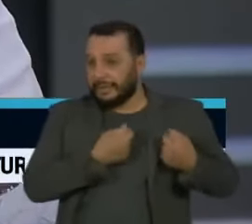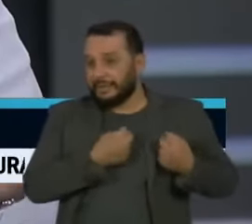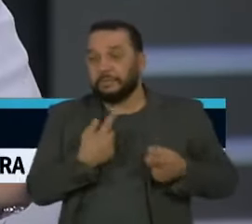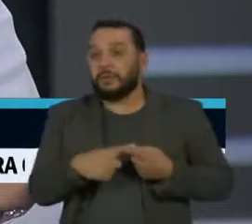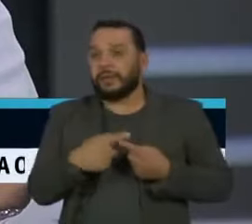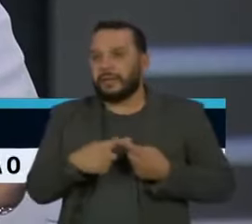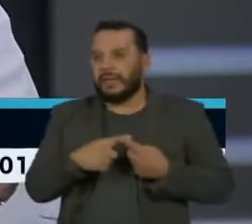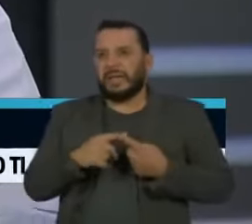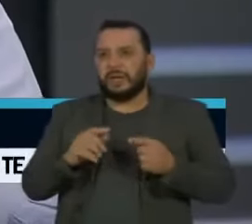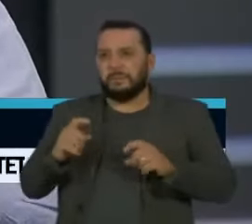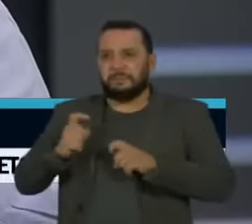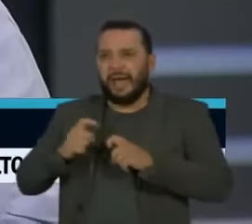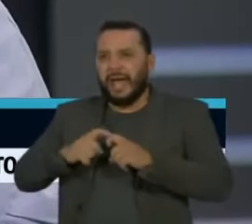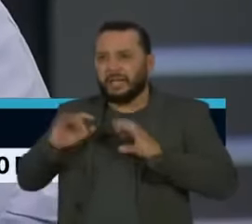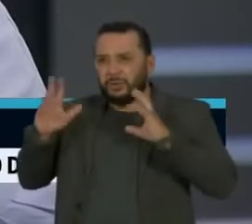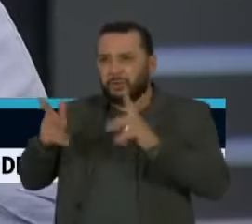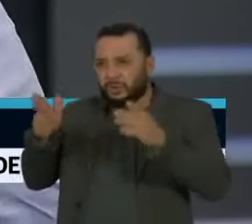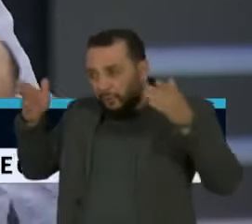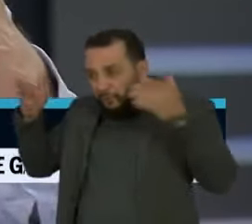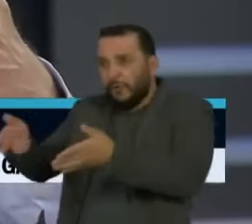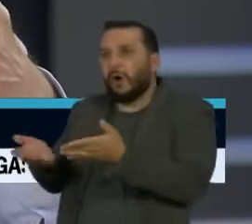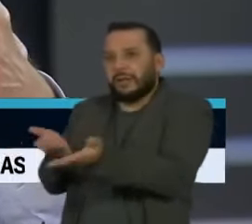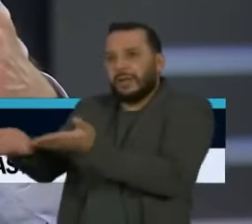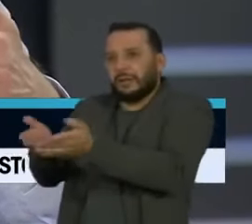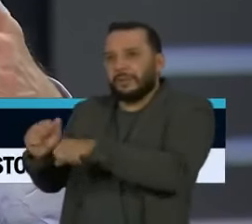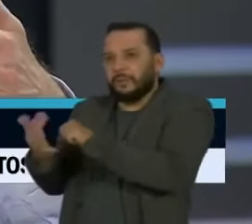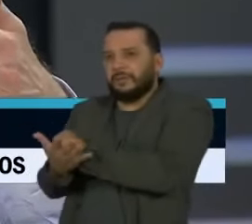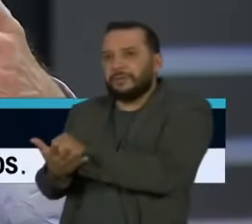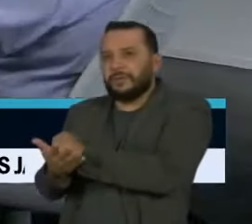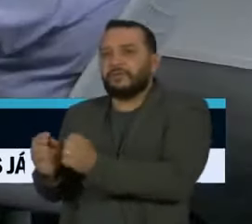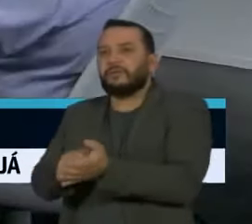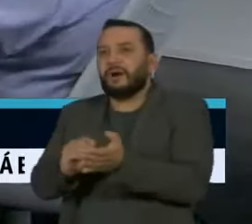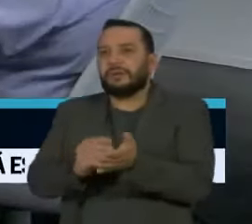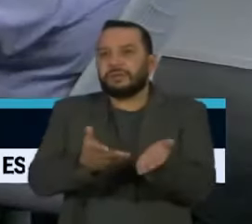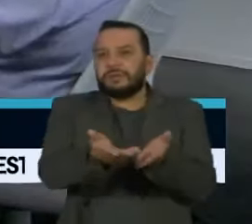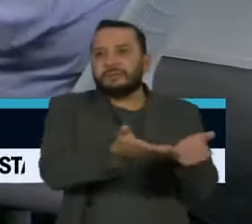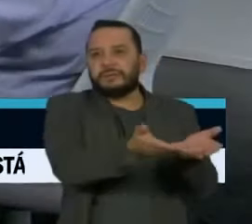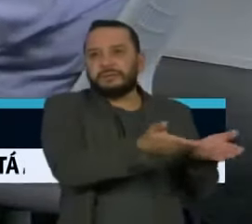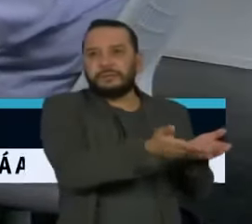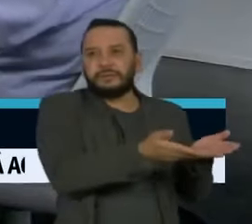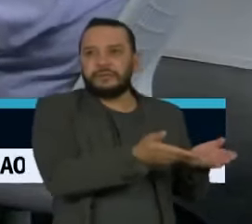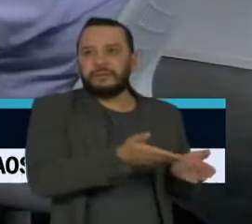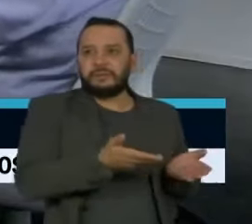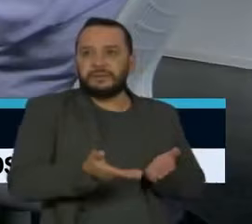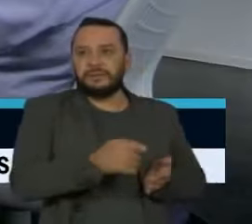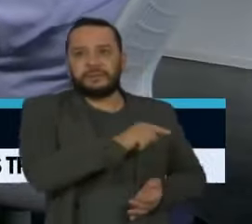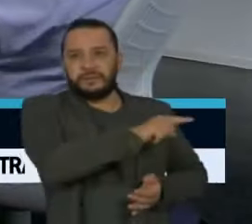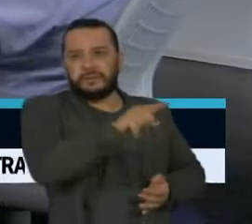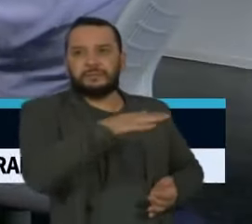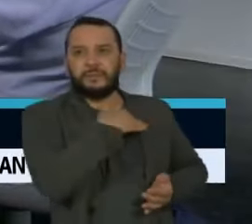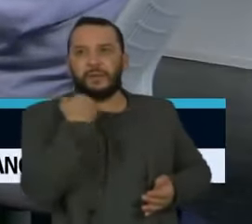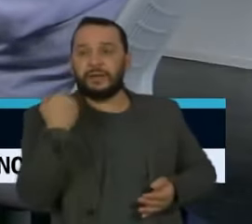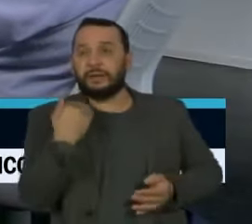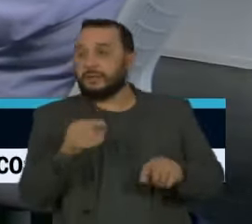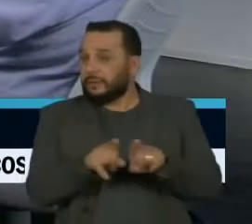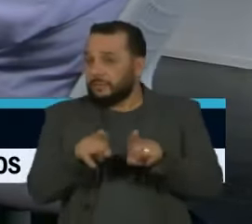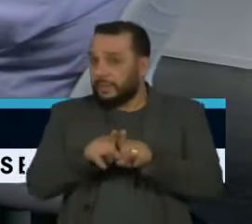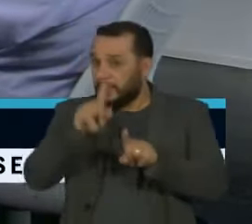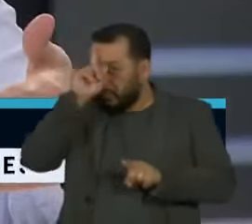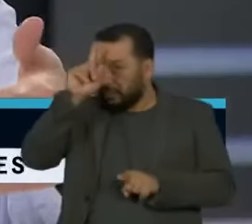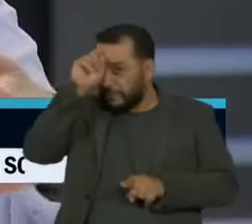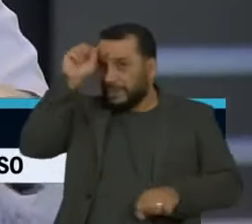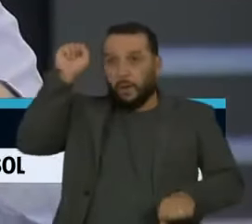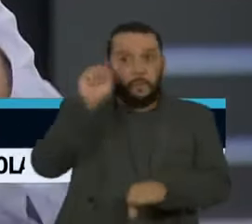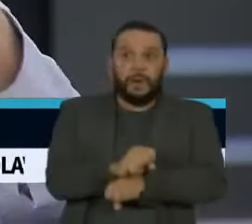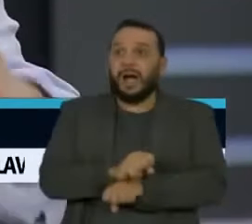doenças, elas retraíram porque as pessoas não estão conseguindo ir nos hospitais, ou os hospitais pararam, houve uma ordem para